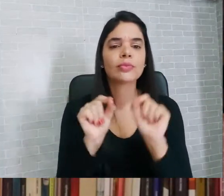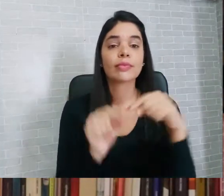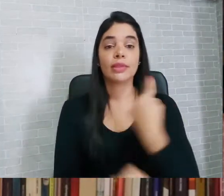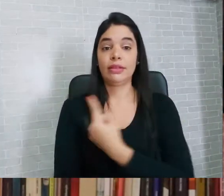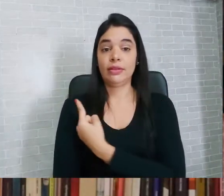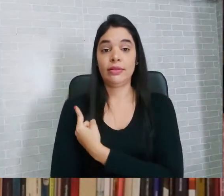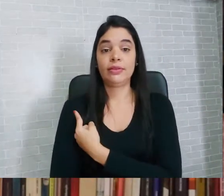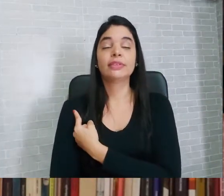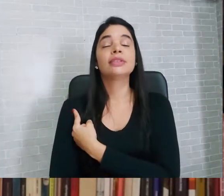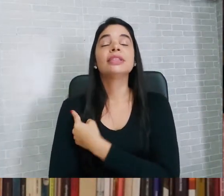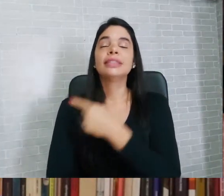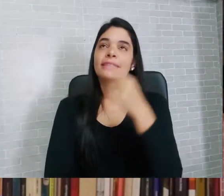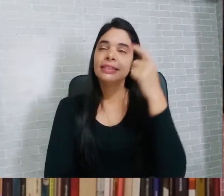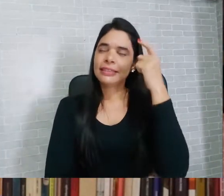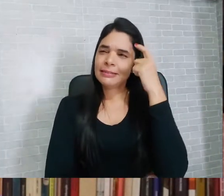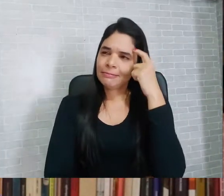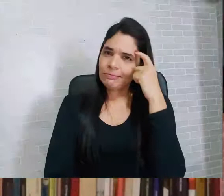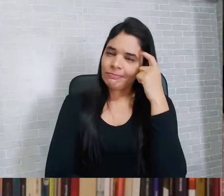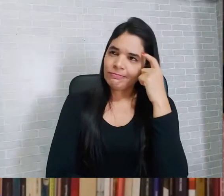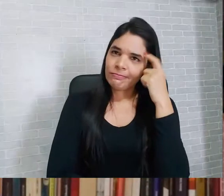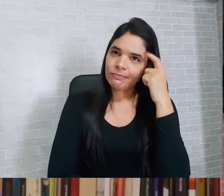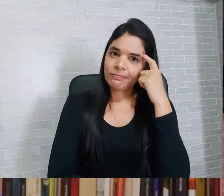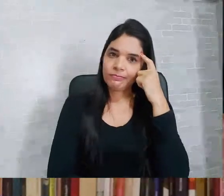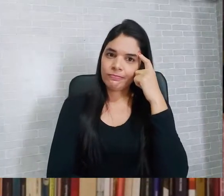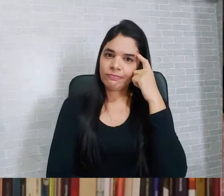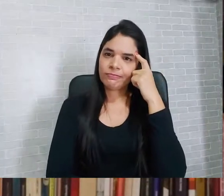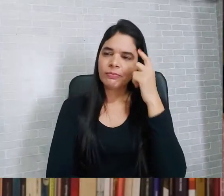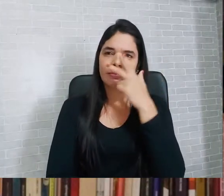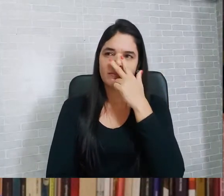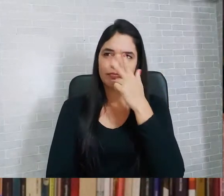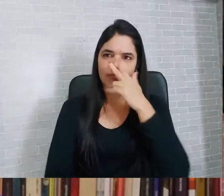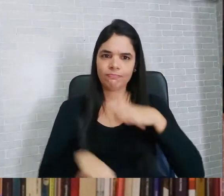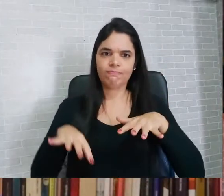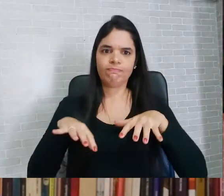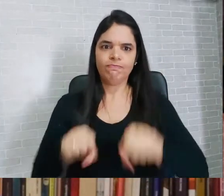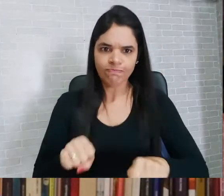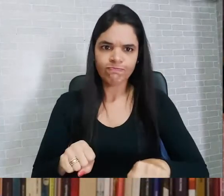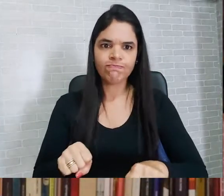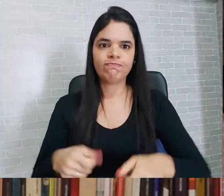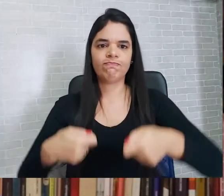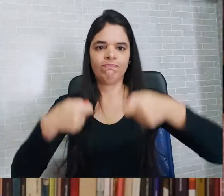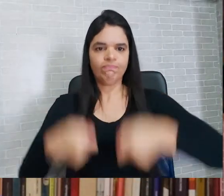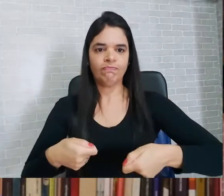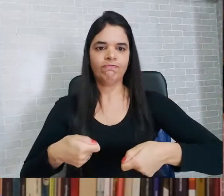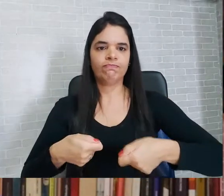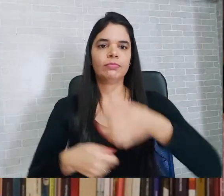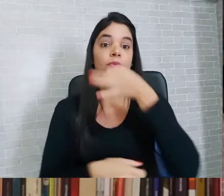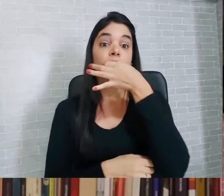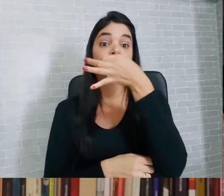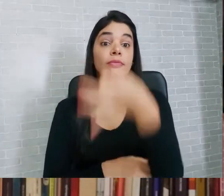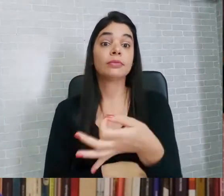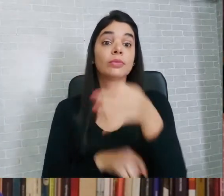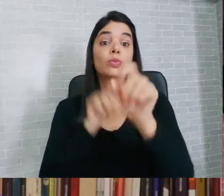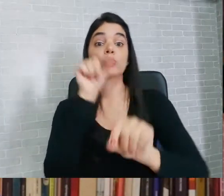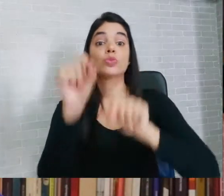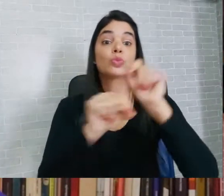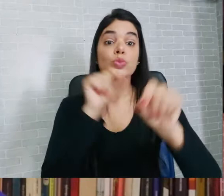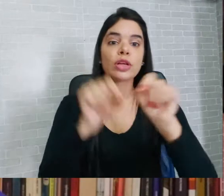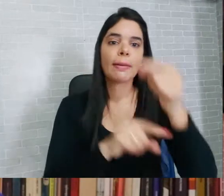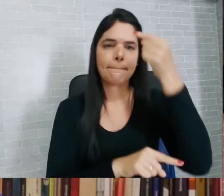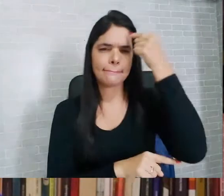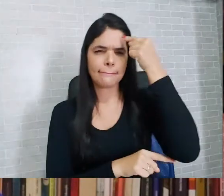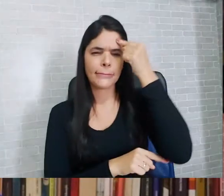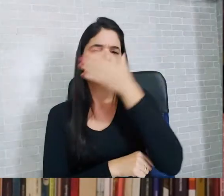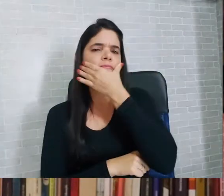nós vamos ter uma tomada de posicionamento e uma tomada de crítica a respeito de como pensar